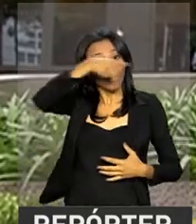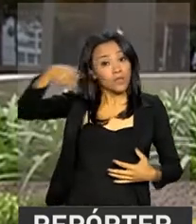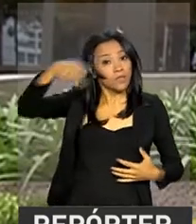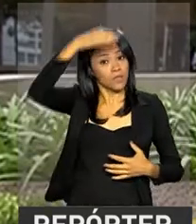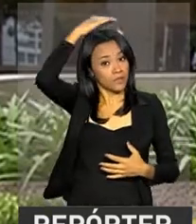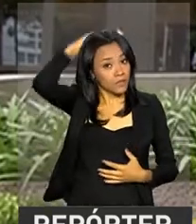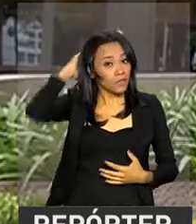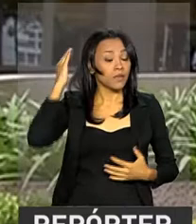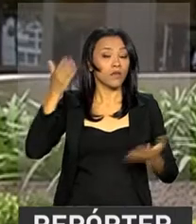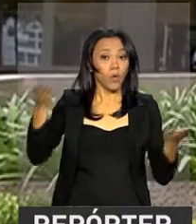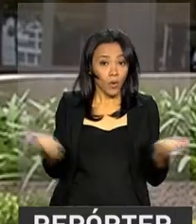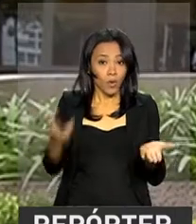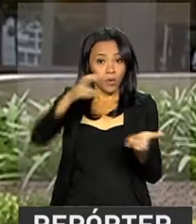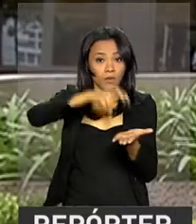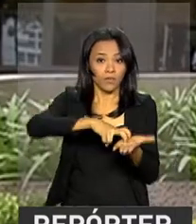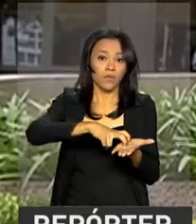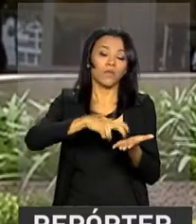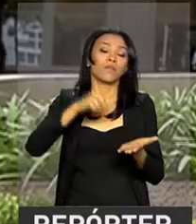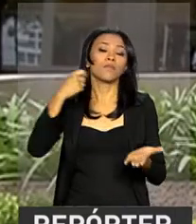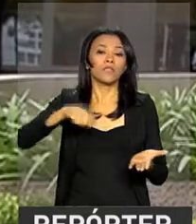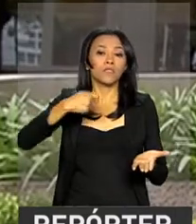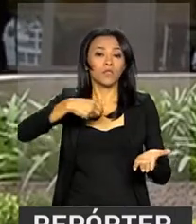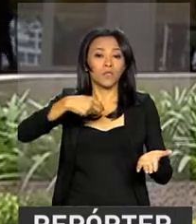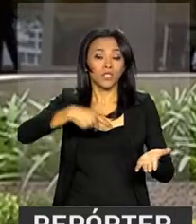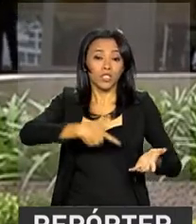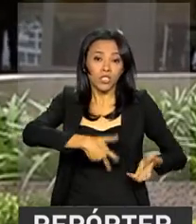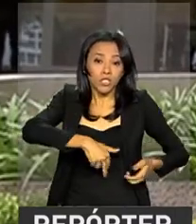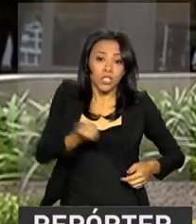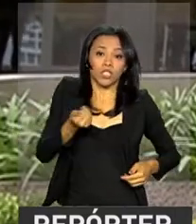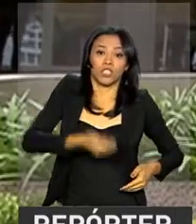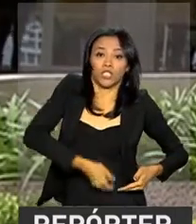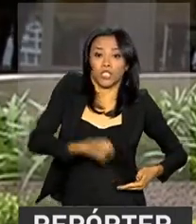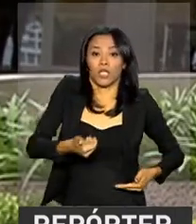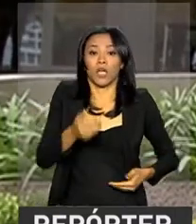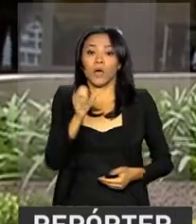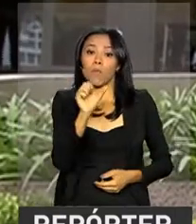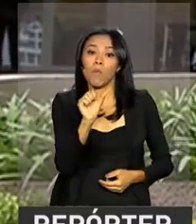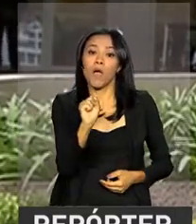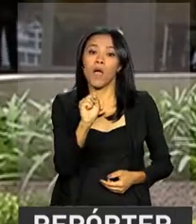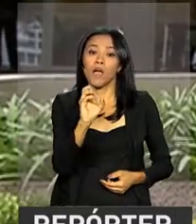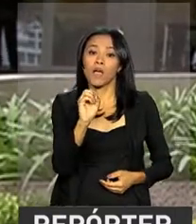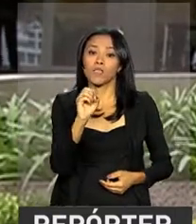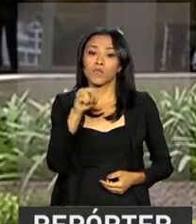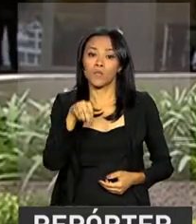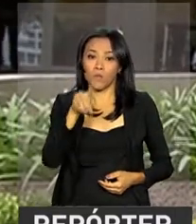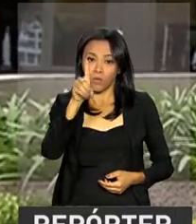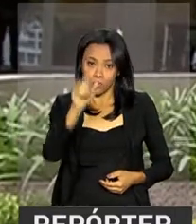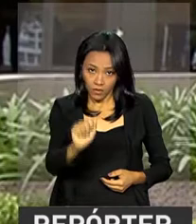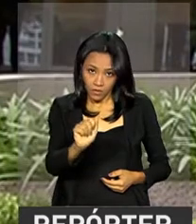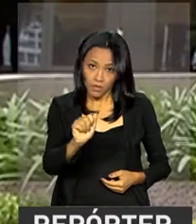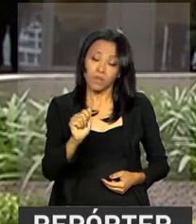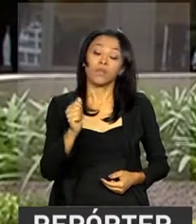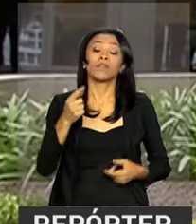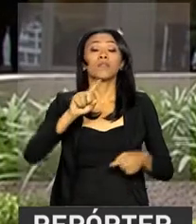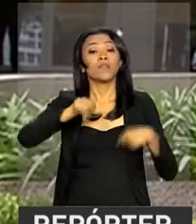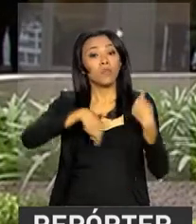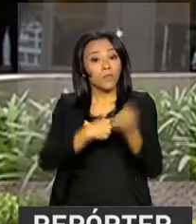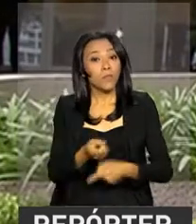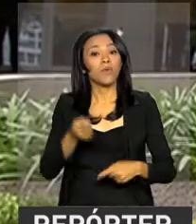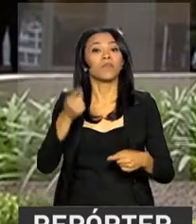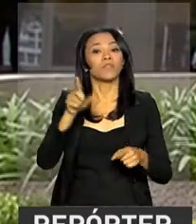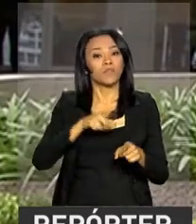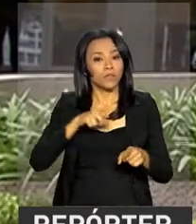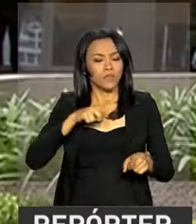submetido esta manhã a um procedimento para a retirada da sonda vesical e o quadro é estável. Na noite de sexta-feira, ele foi submetido a